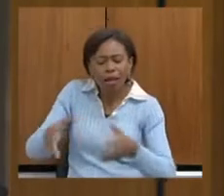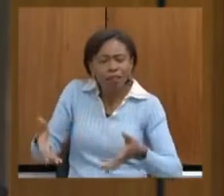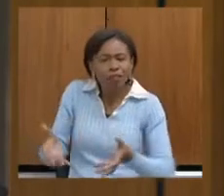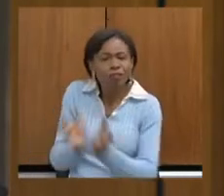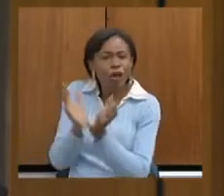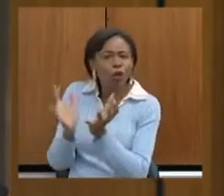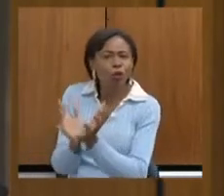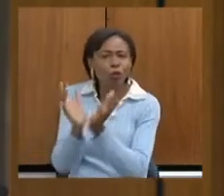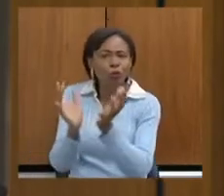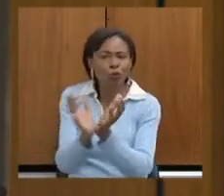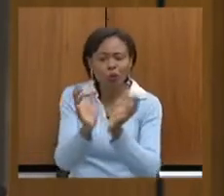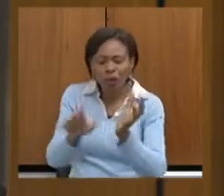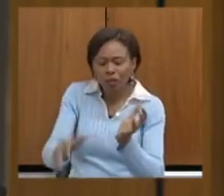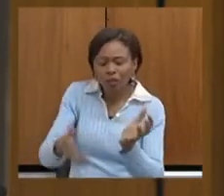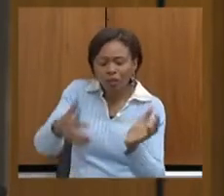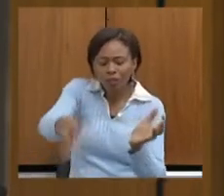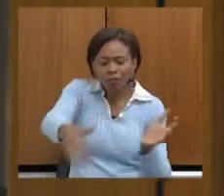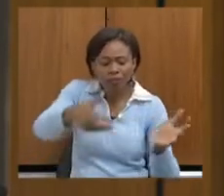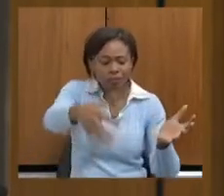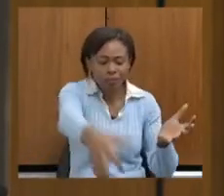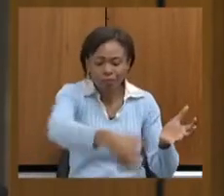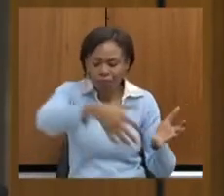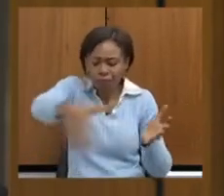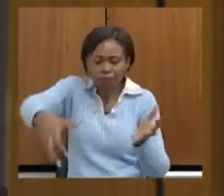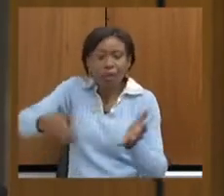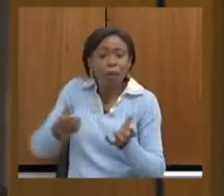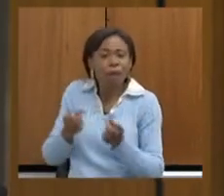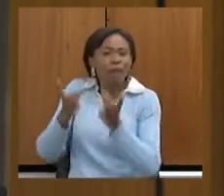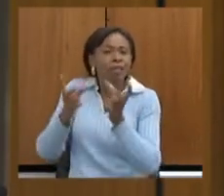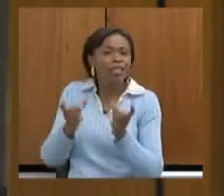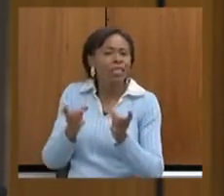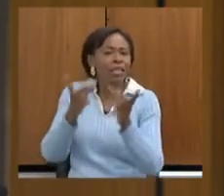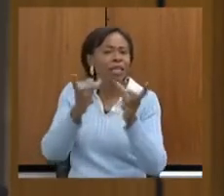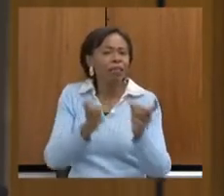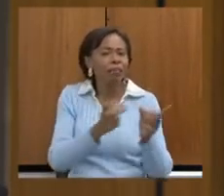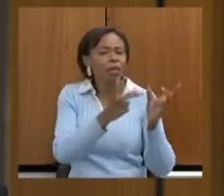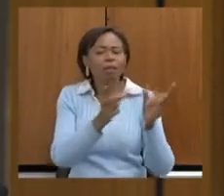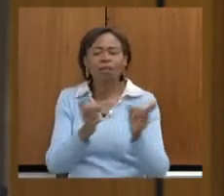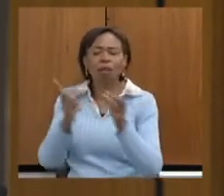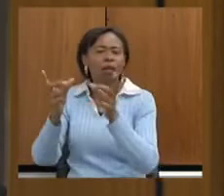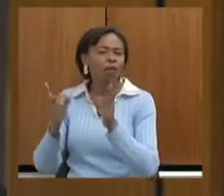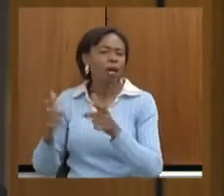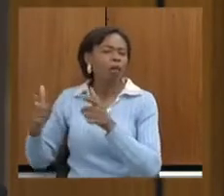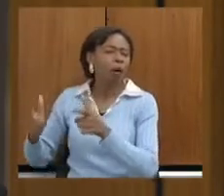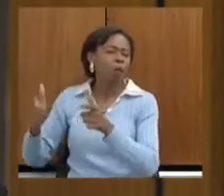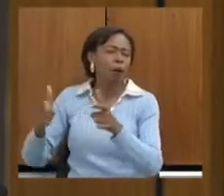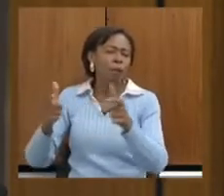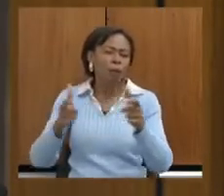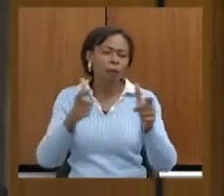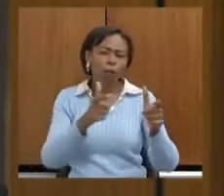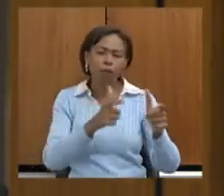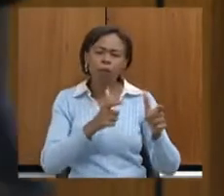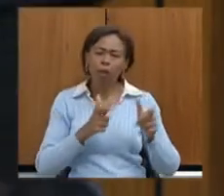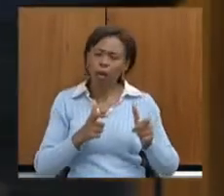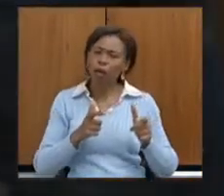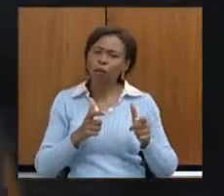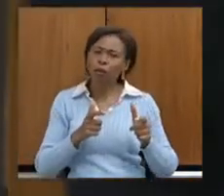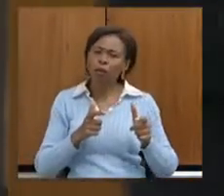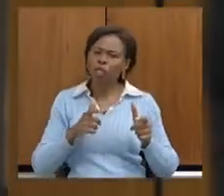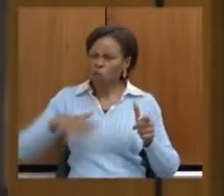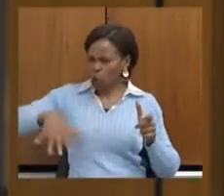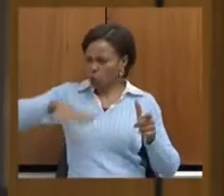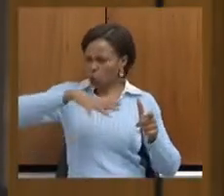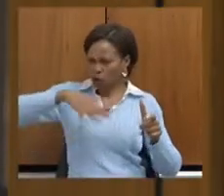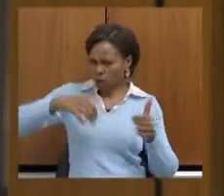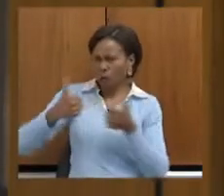aventura no naki pega a vereadora na escura na ipabinha toda região